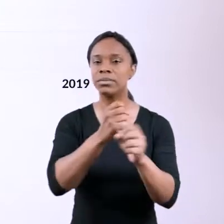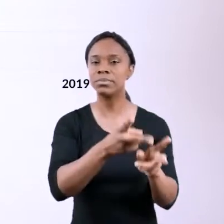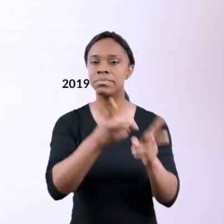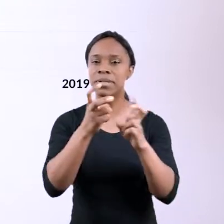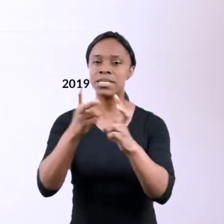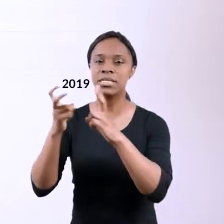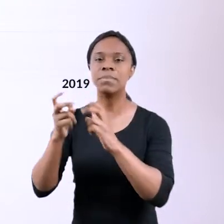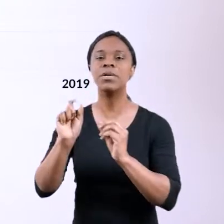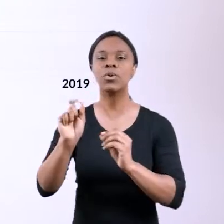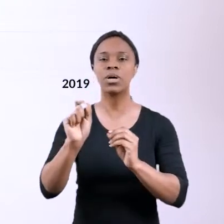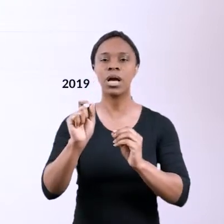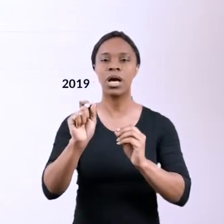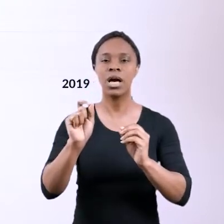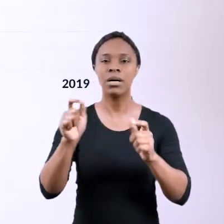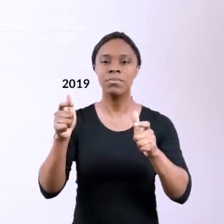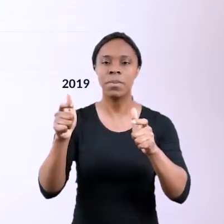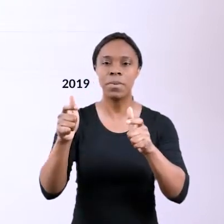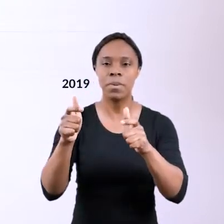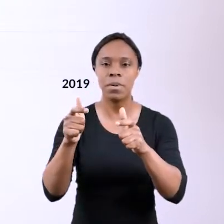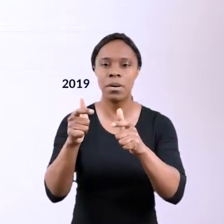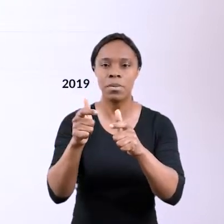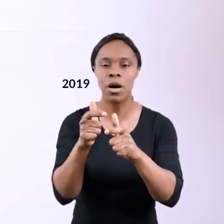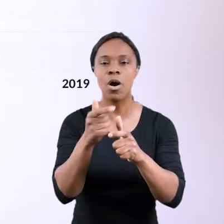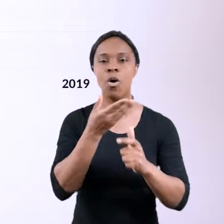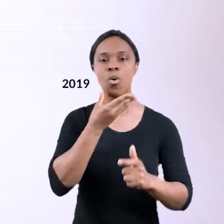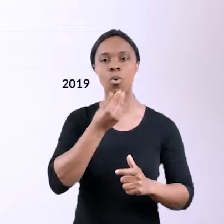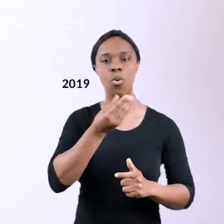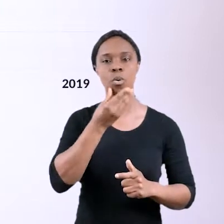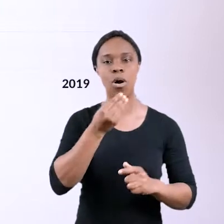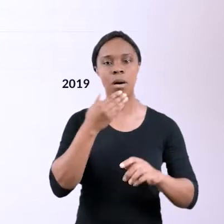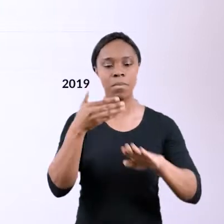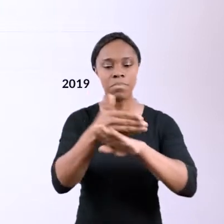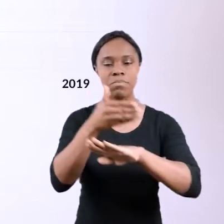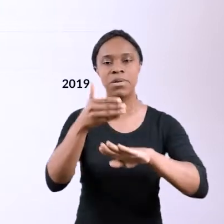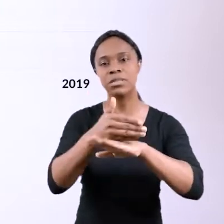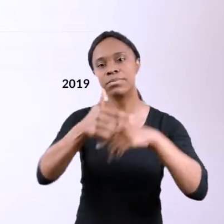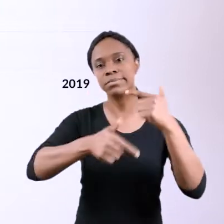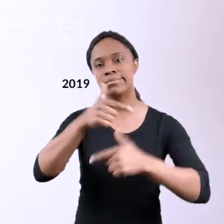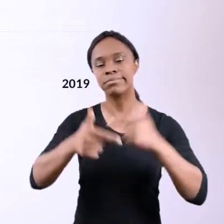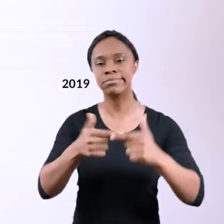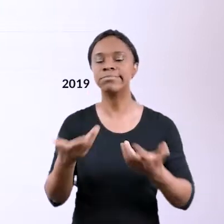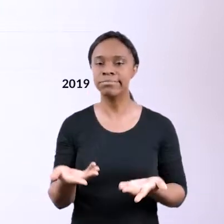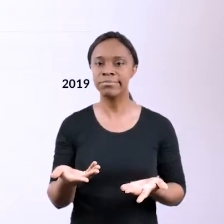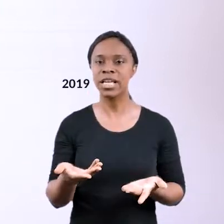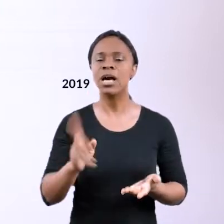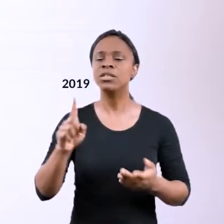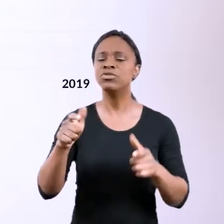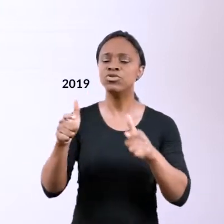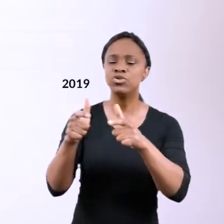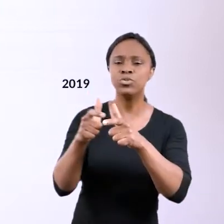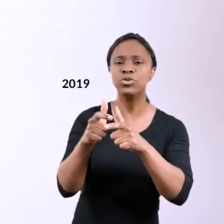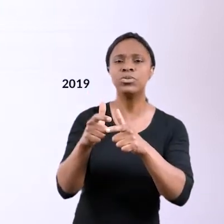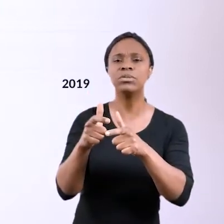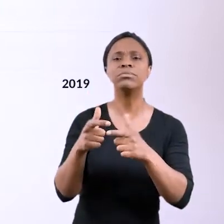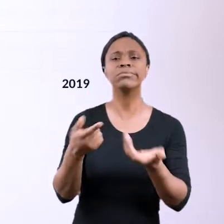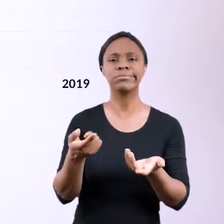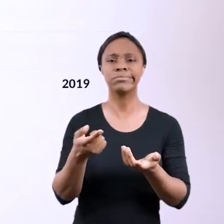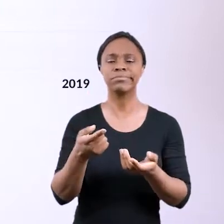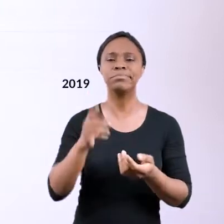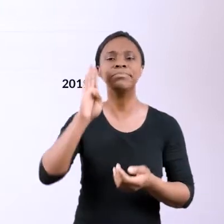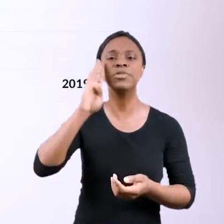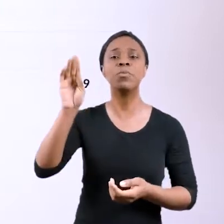uma diminuição na taxa de participação dos homens no mercado de trabalho, sendo que essa diminuição foi mais